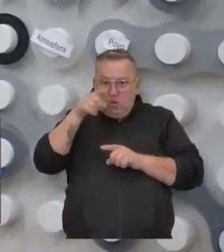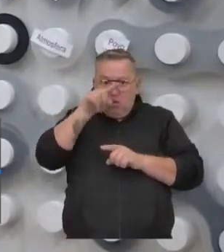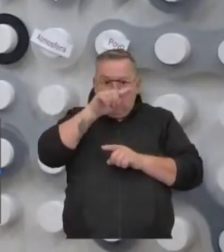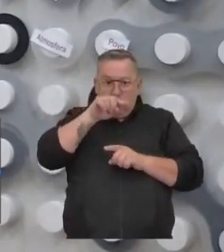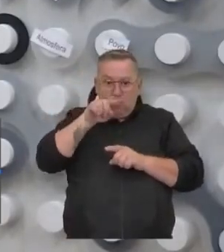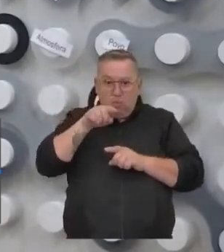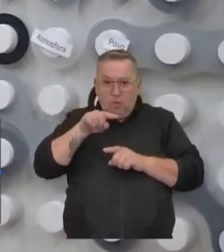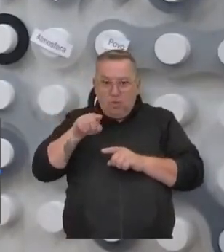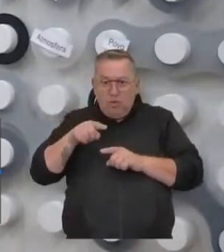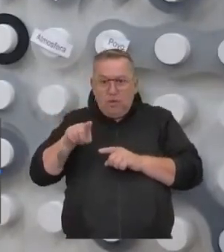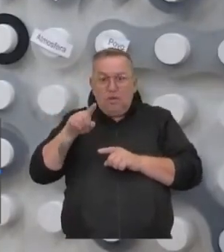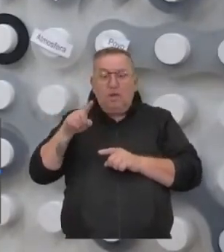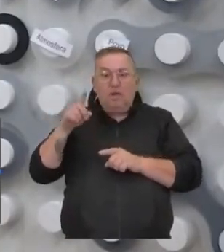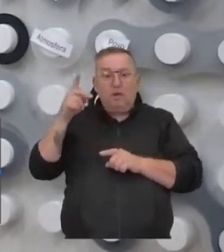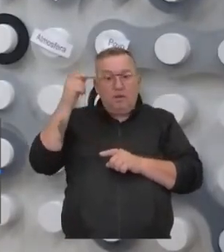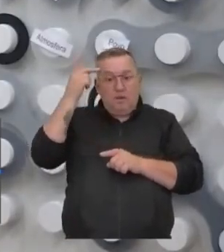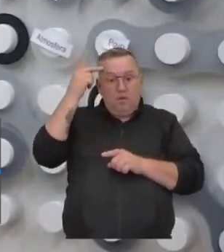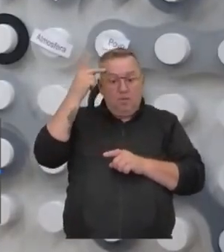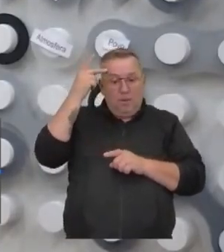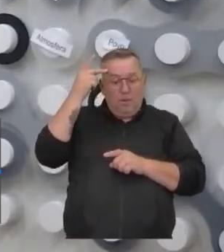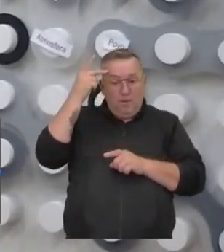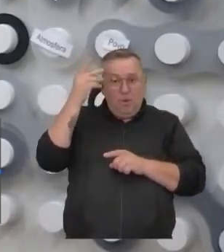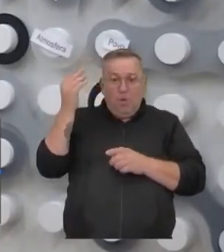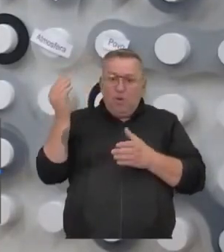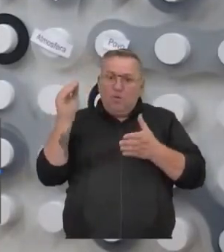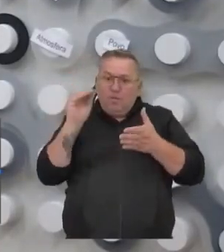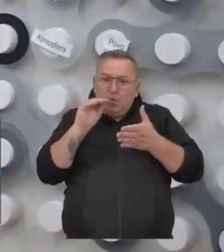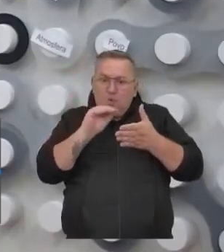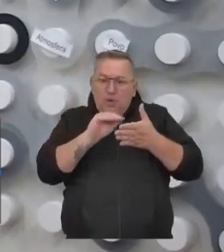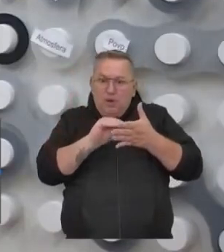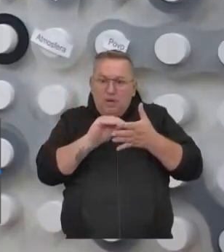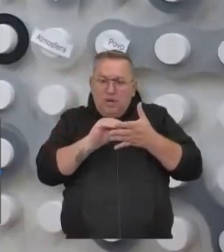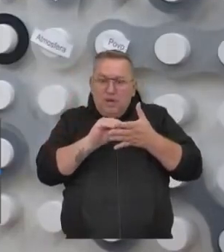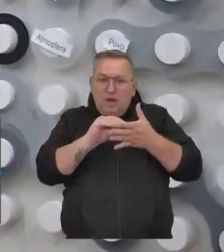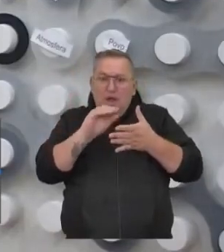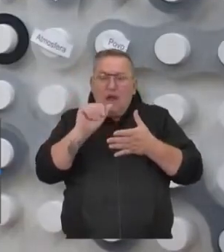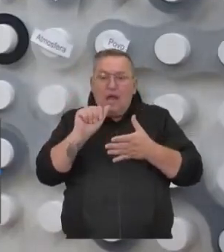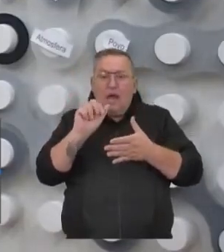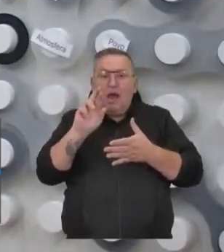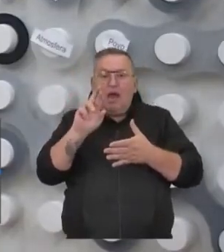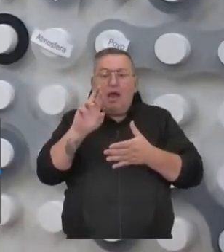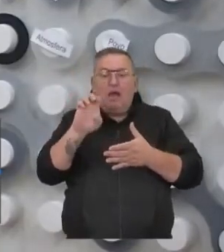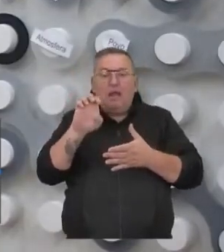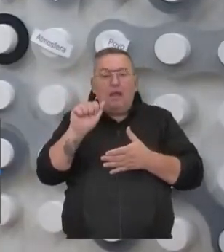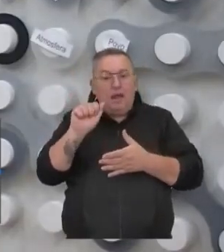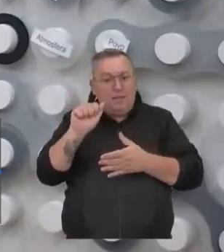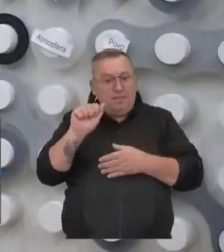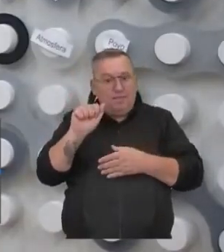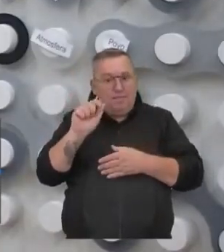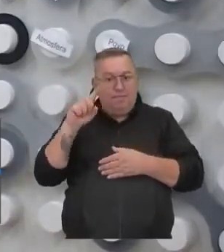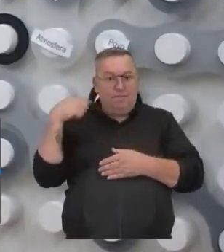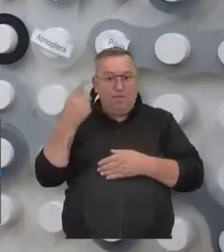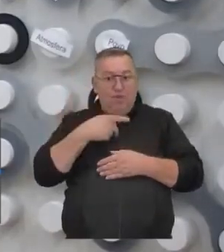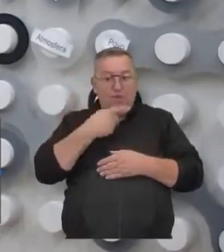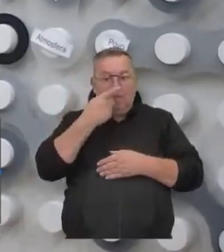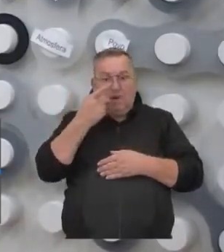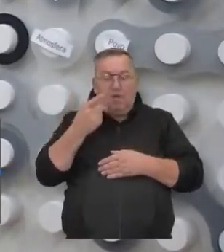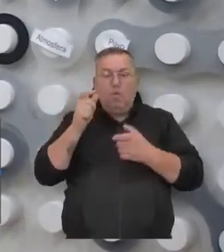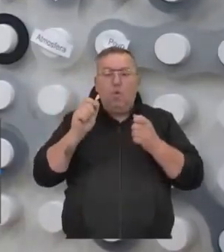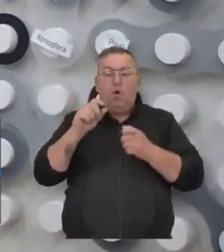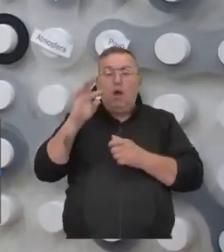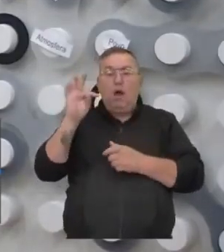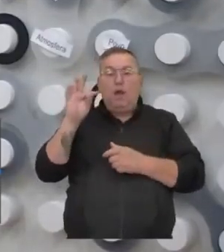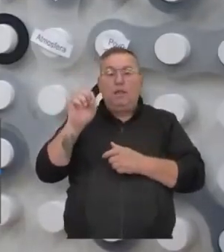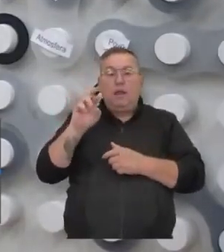dentro desse contorno, tudo que cabe dentro desse contorno aqui vai ser a área desse estado, que nós chamamos de território. No caso aqui,